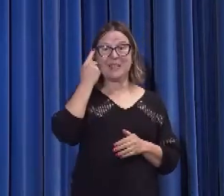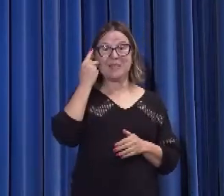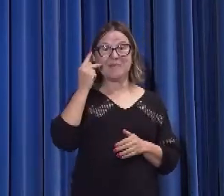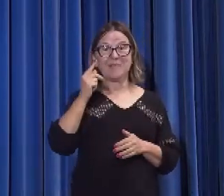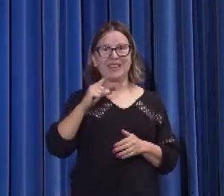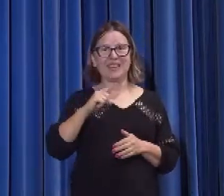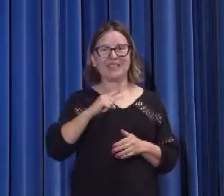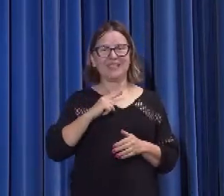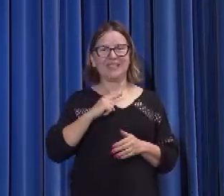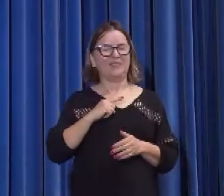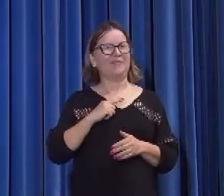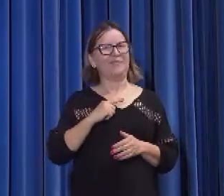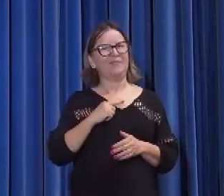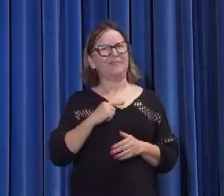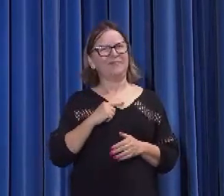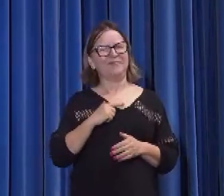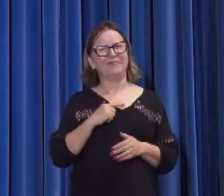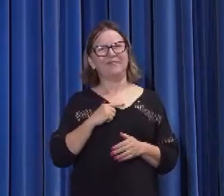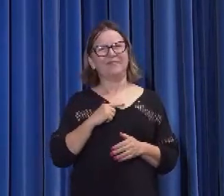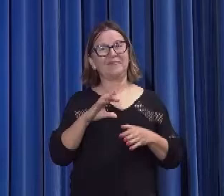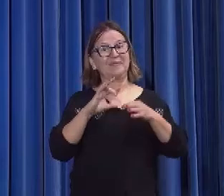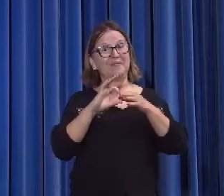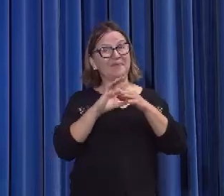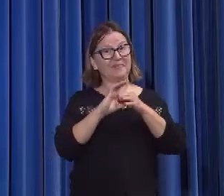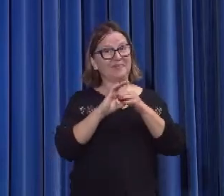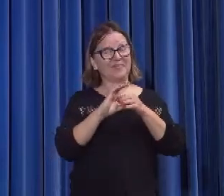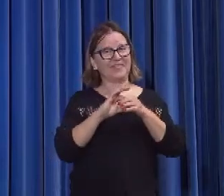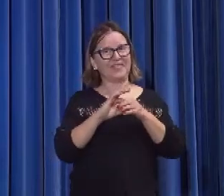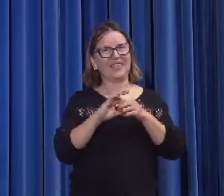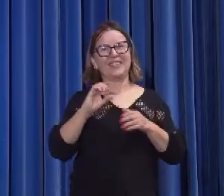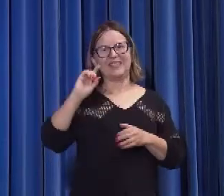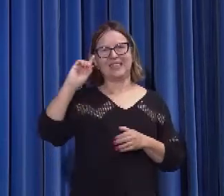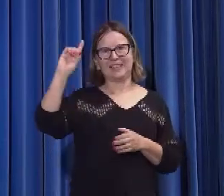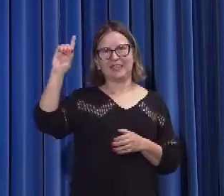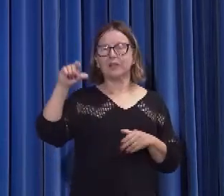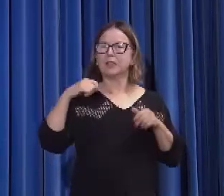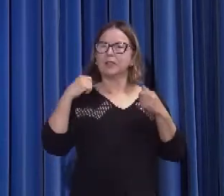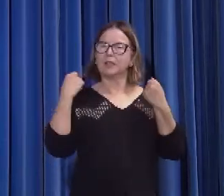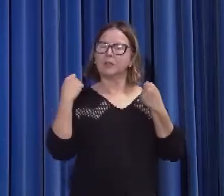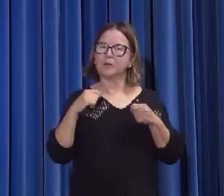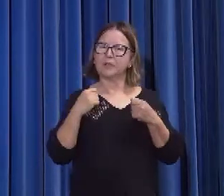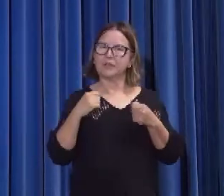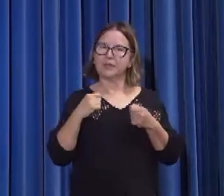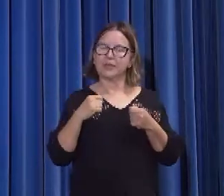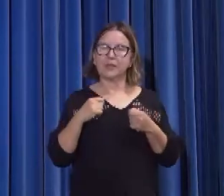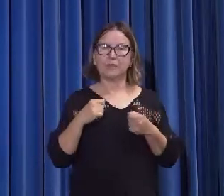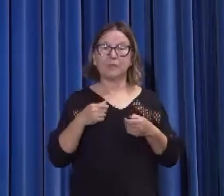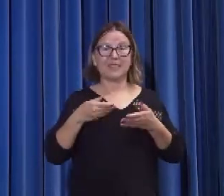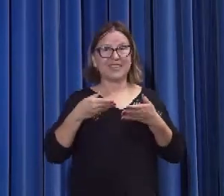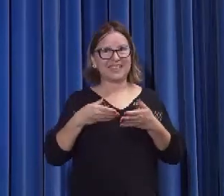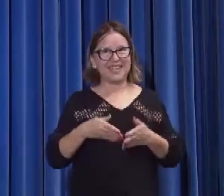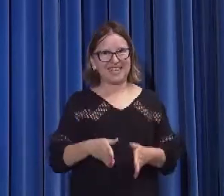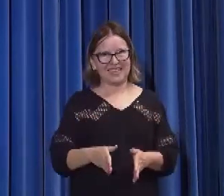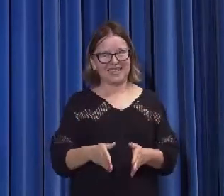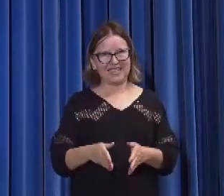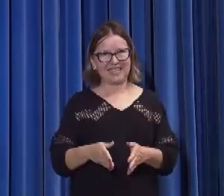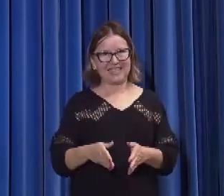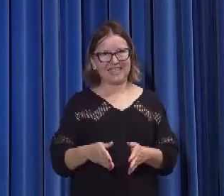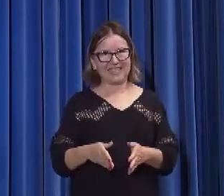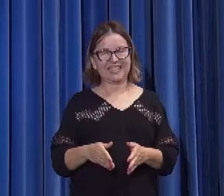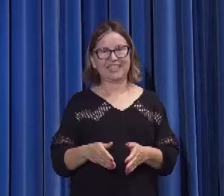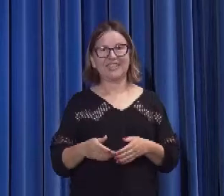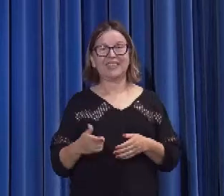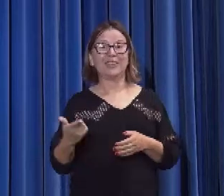Deus, é necessário que nasçamos uma segunda vez, que nasçamos do alto, que nasçamos